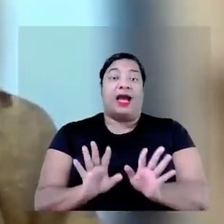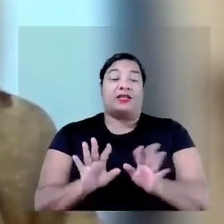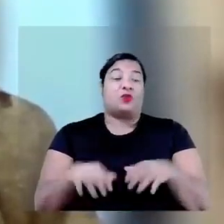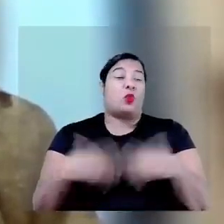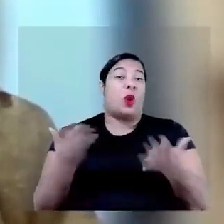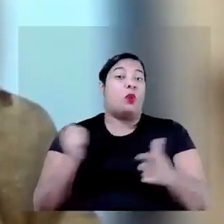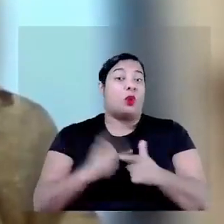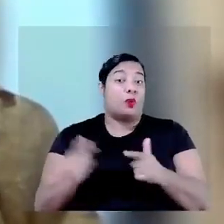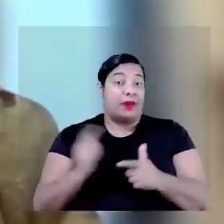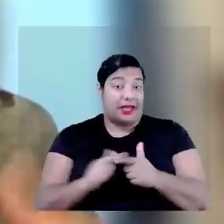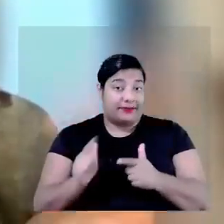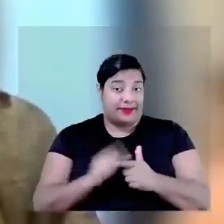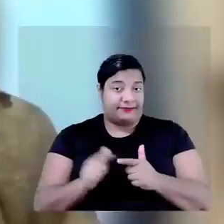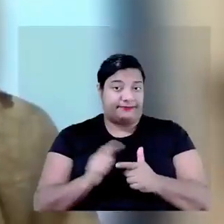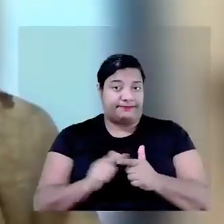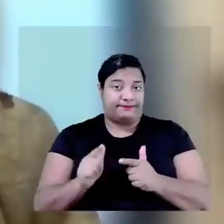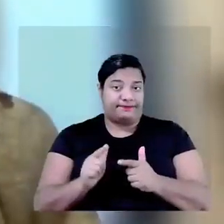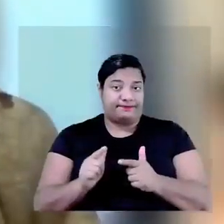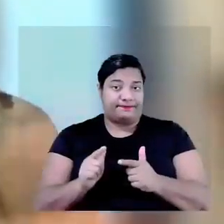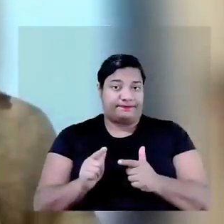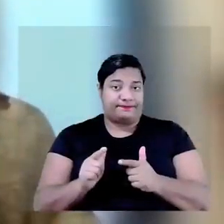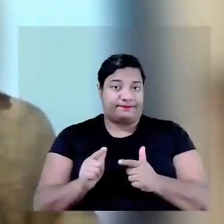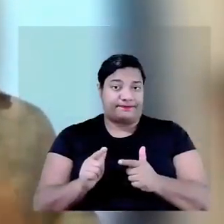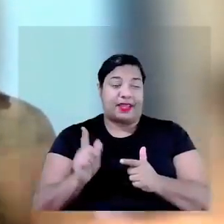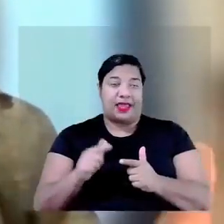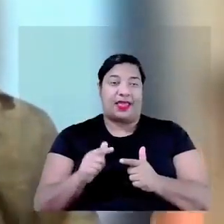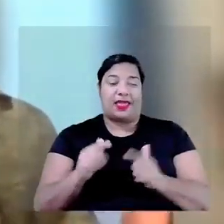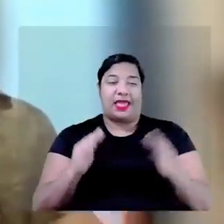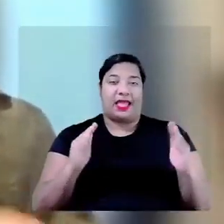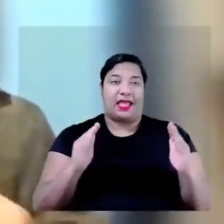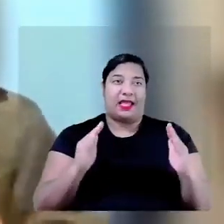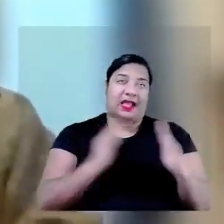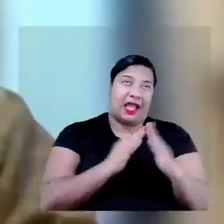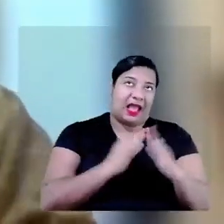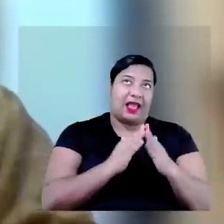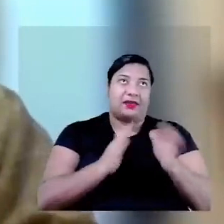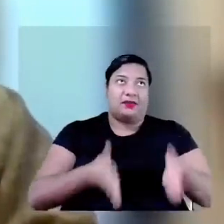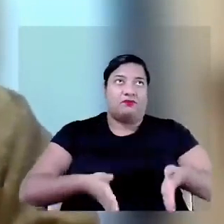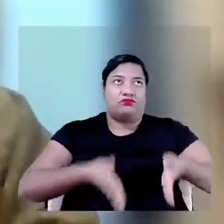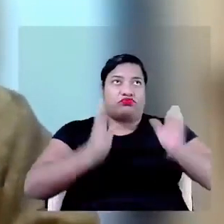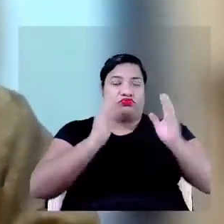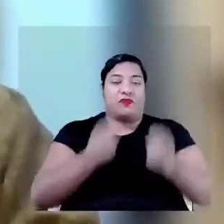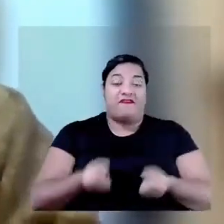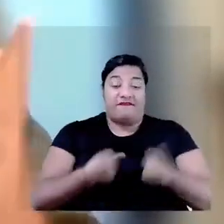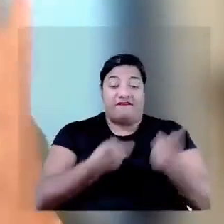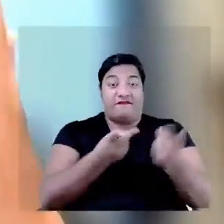que é o mercado imobiliário, para quem a cidade é um produto